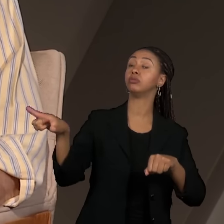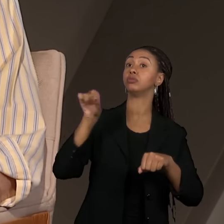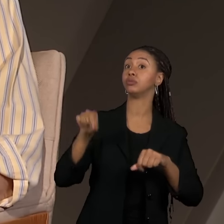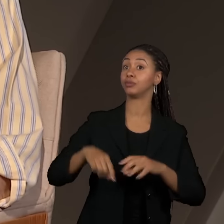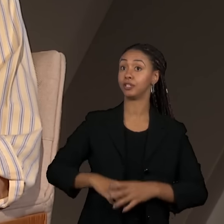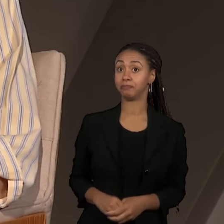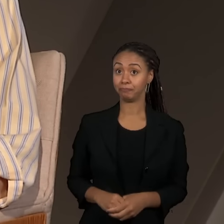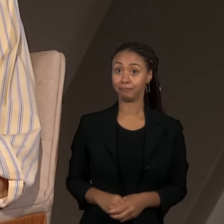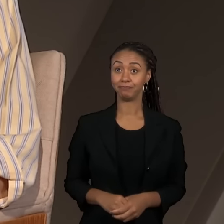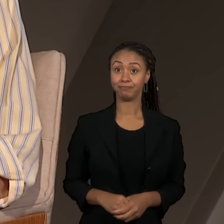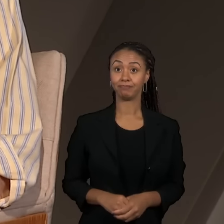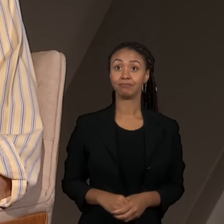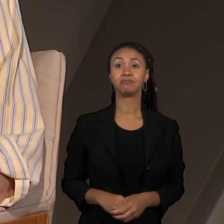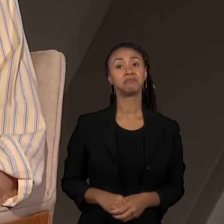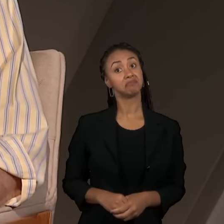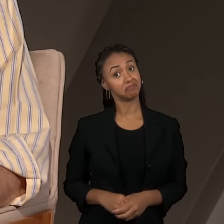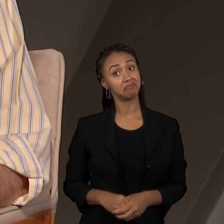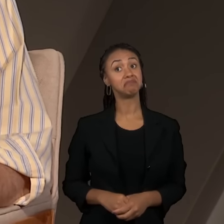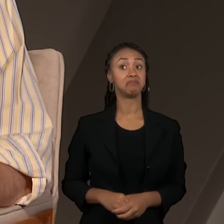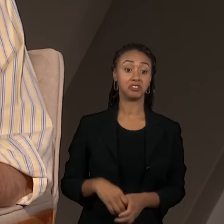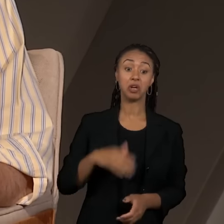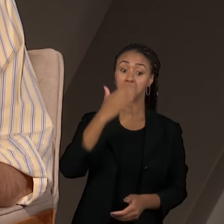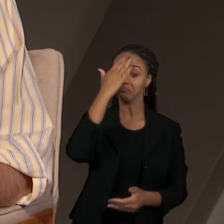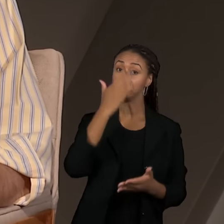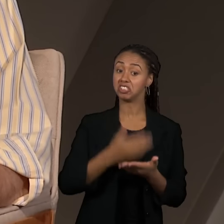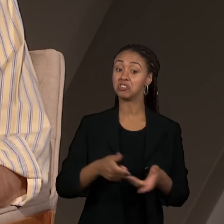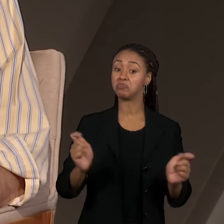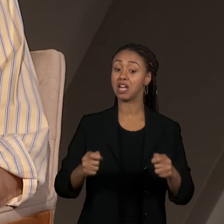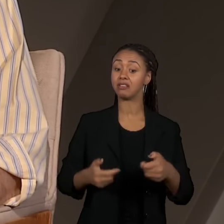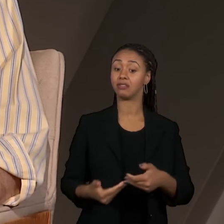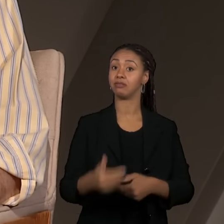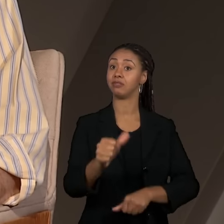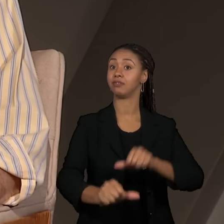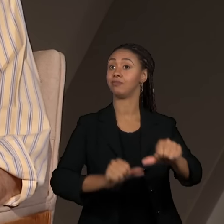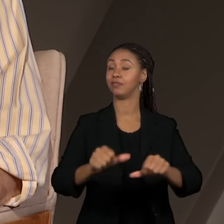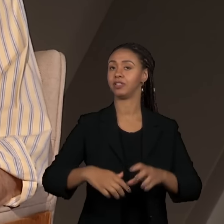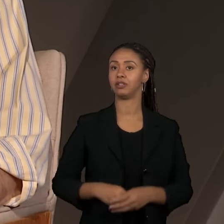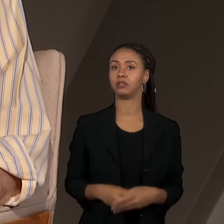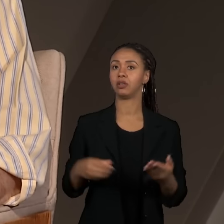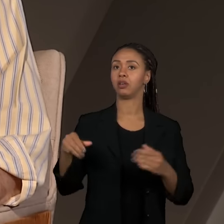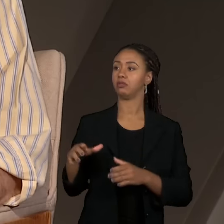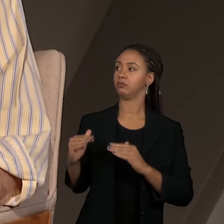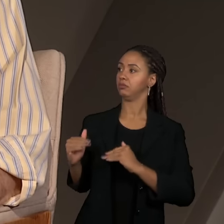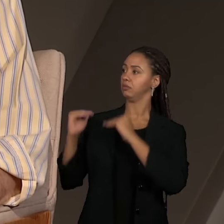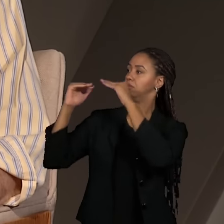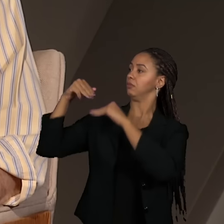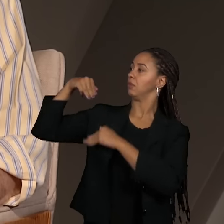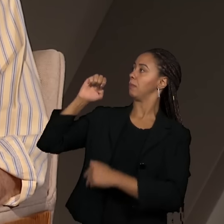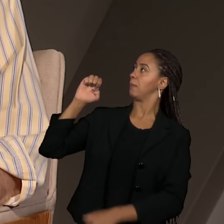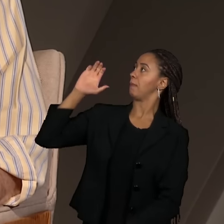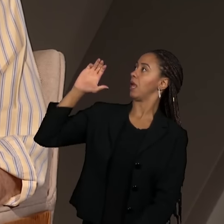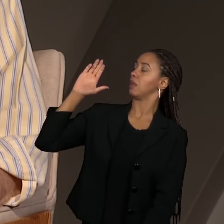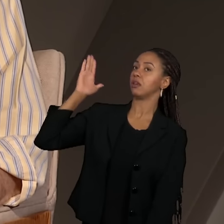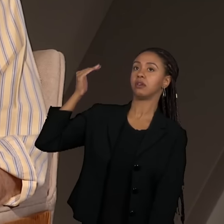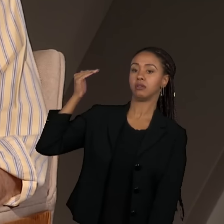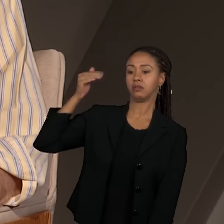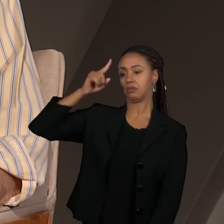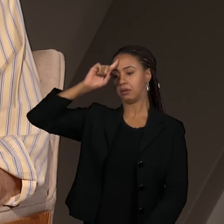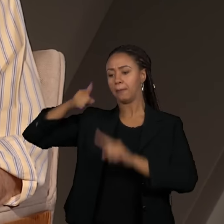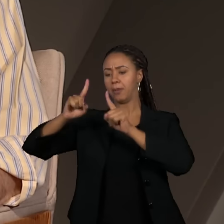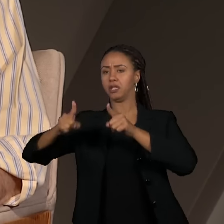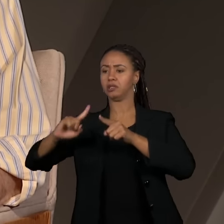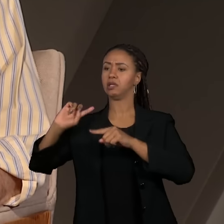junto eu acho que tem um jeito de mudar ao invés do MEC né que manda porque sempre foi assim